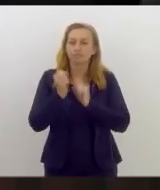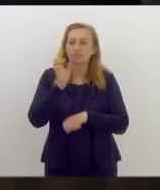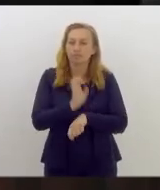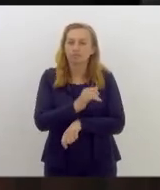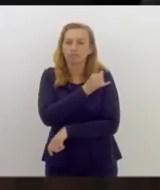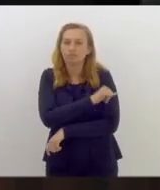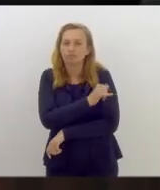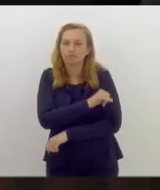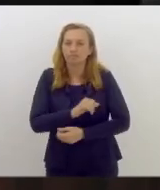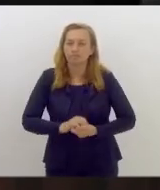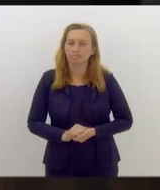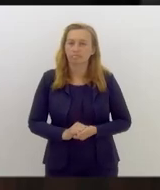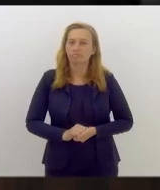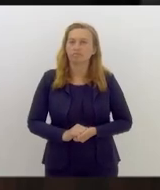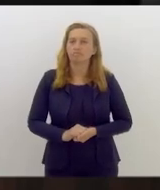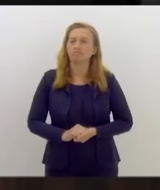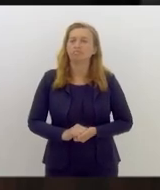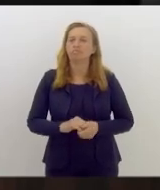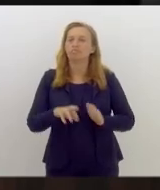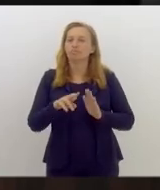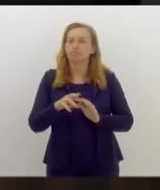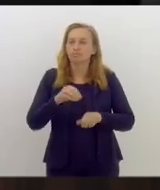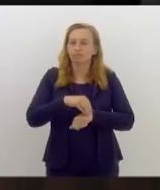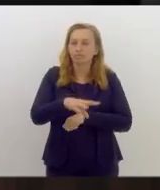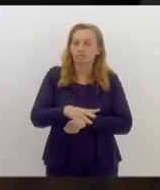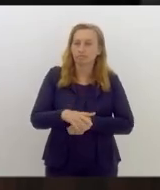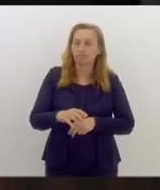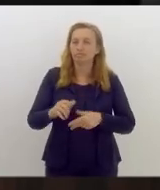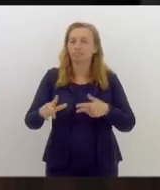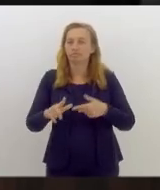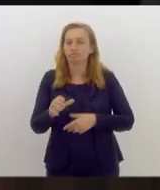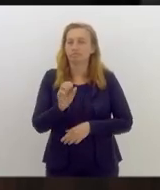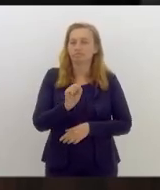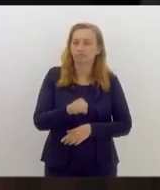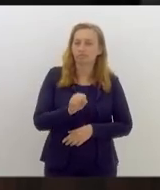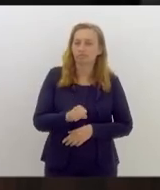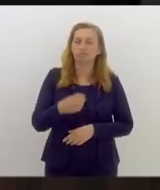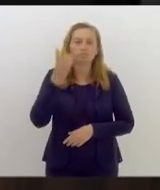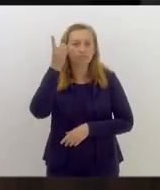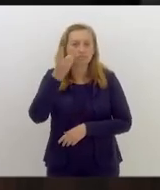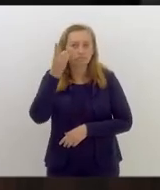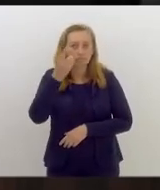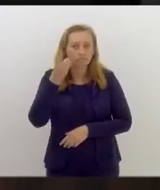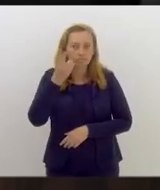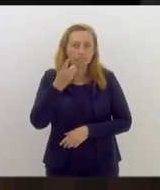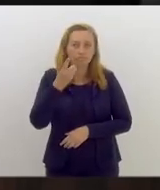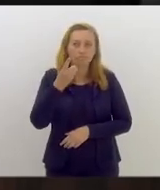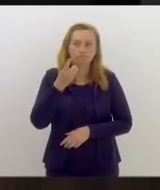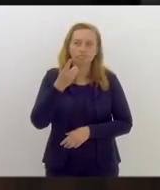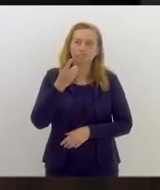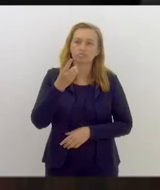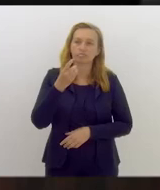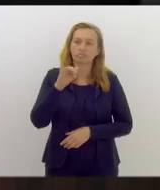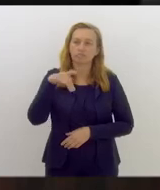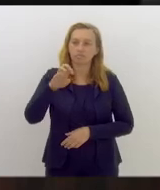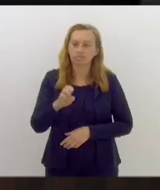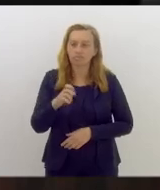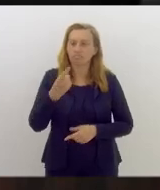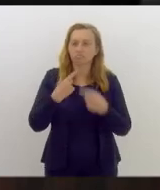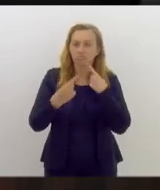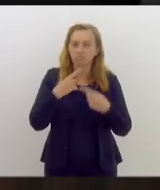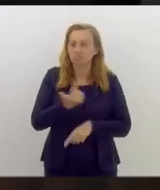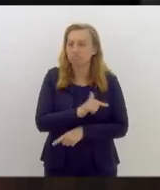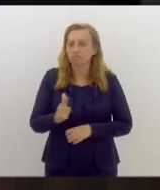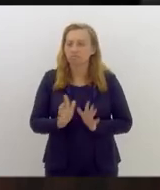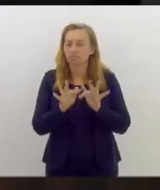Janeiro. Parecer da Comissão de Indicação Legislativa, favorável, relator deputado Alexandre Knoploch. Em discussão, não havendo quem